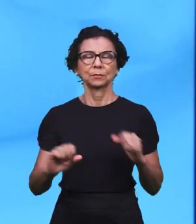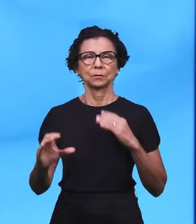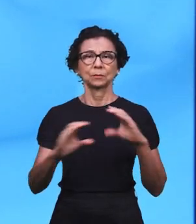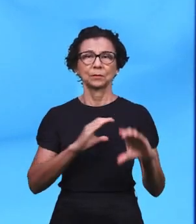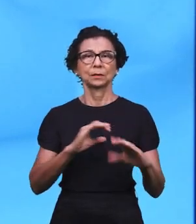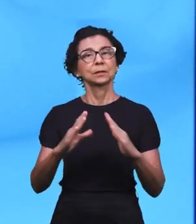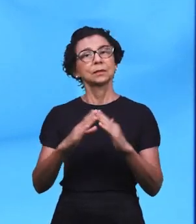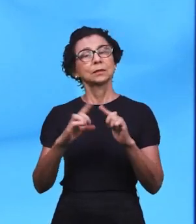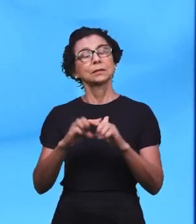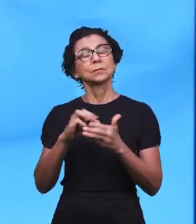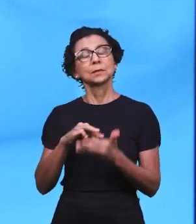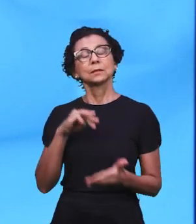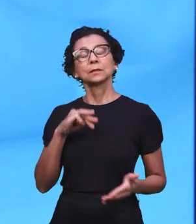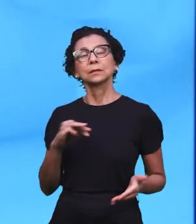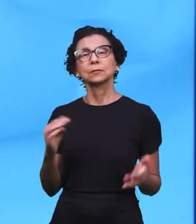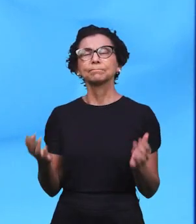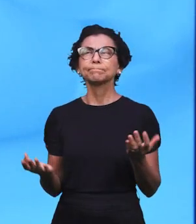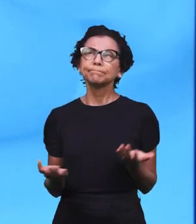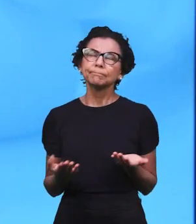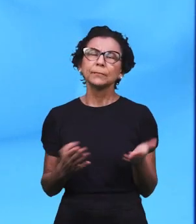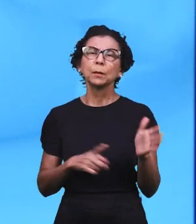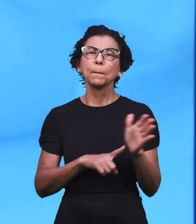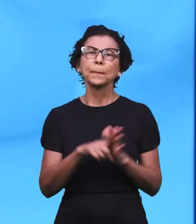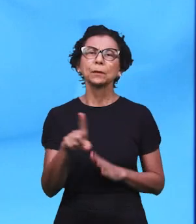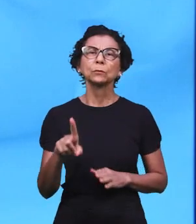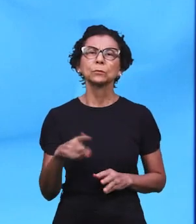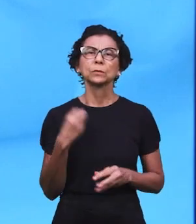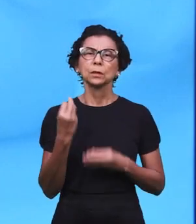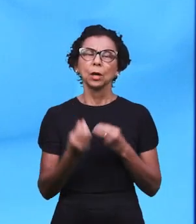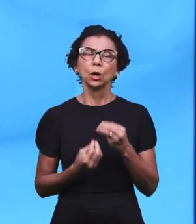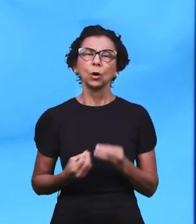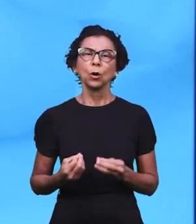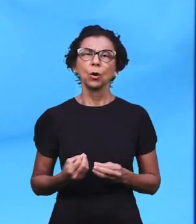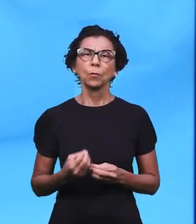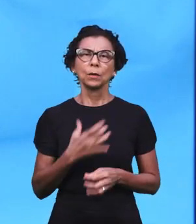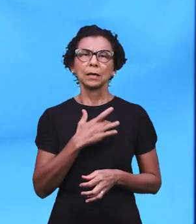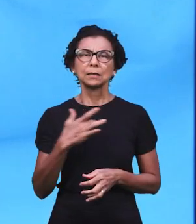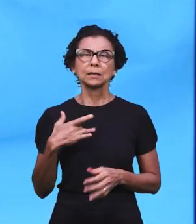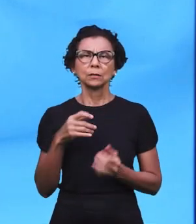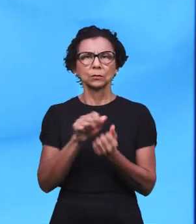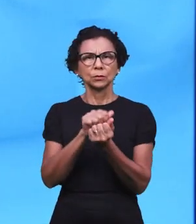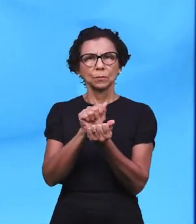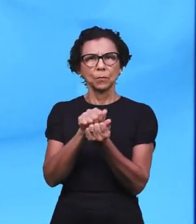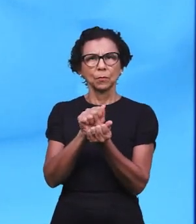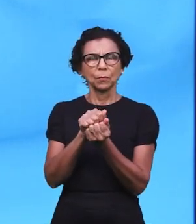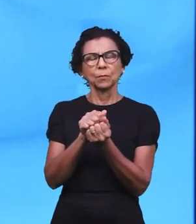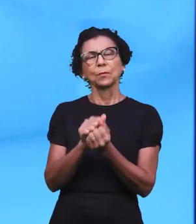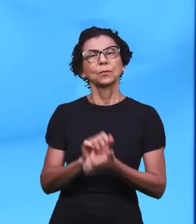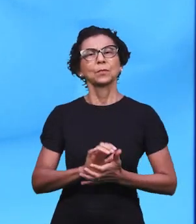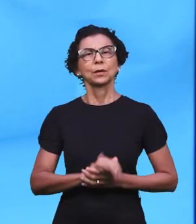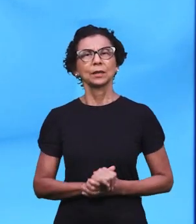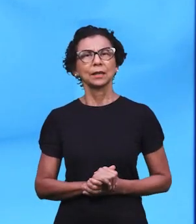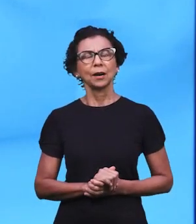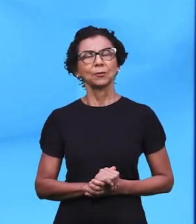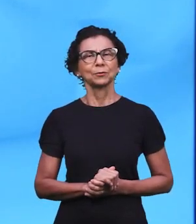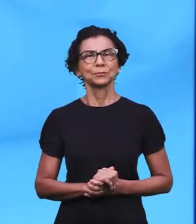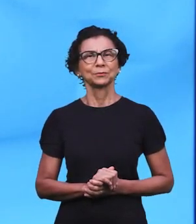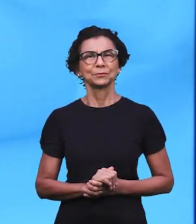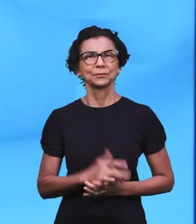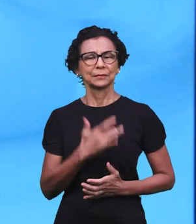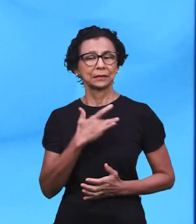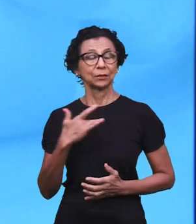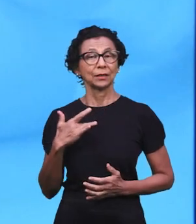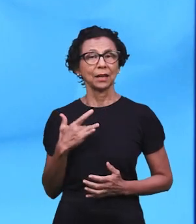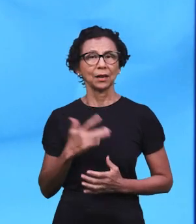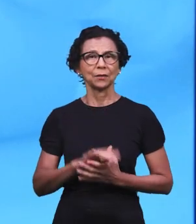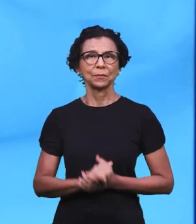é Como manter a saúde bucal em dia? E os profissionais convidados de hoje são 2 cirurgiões dentistas, o